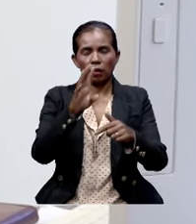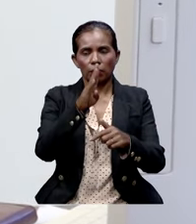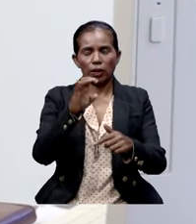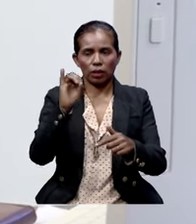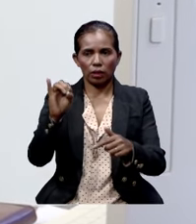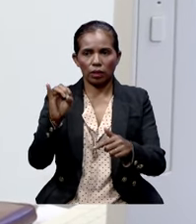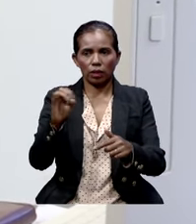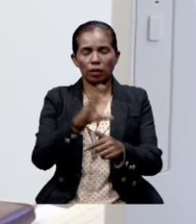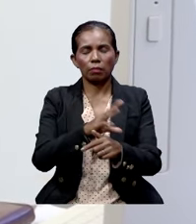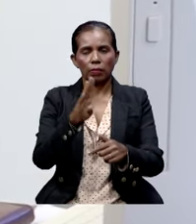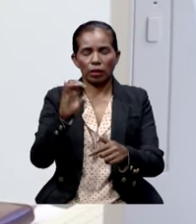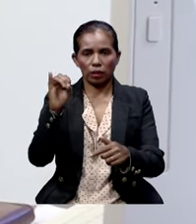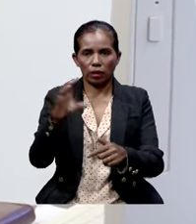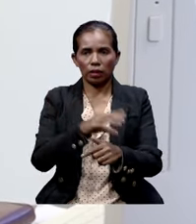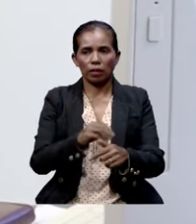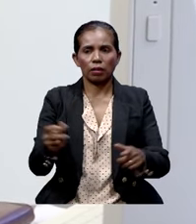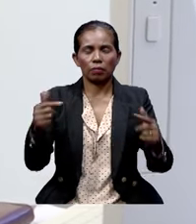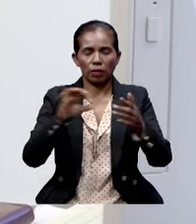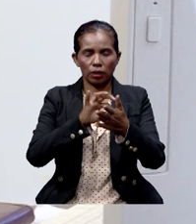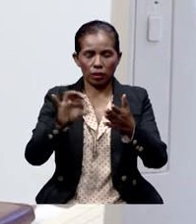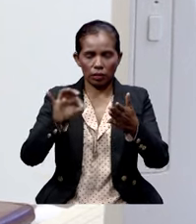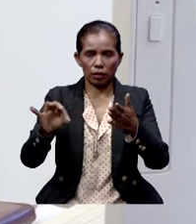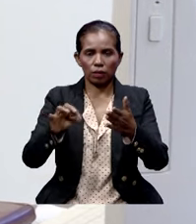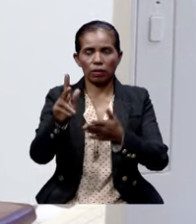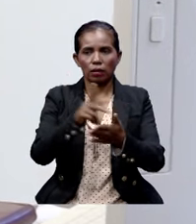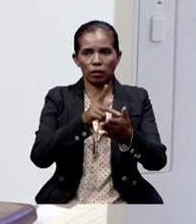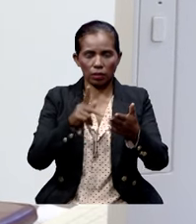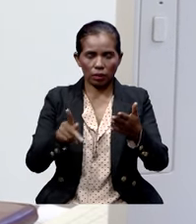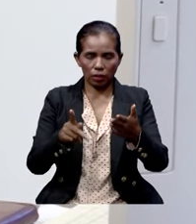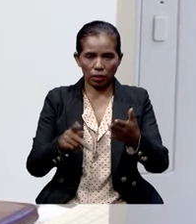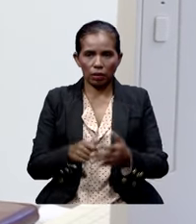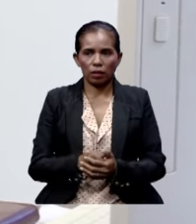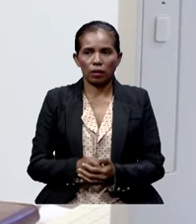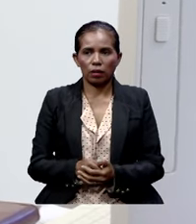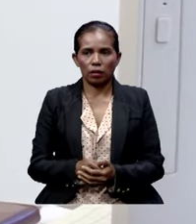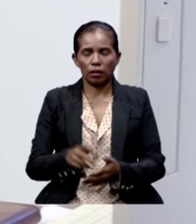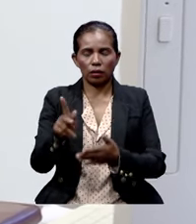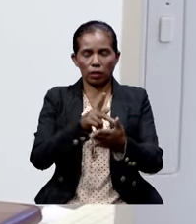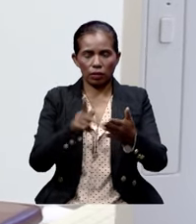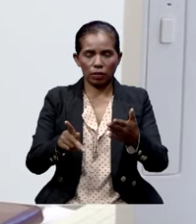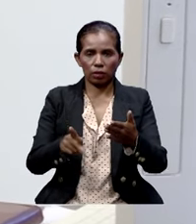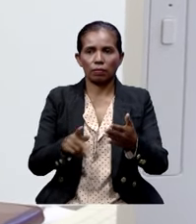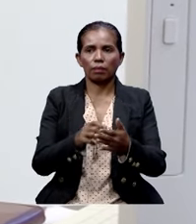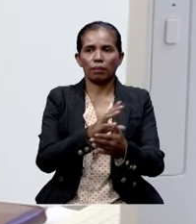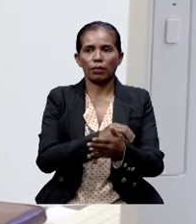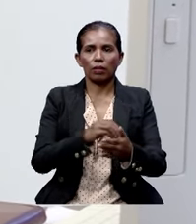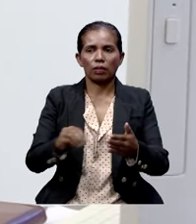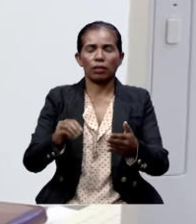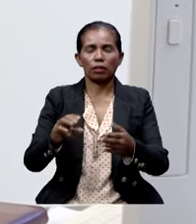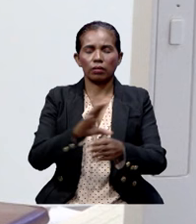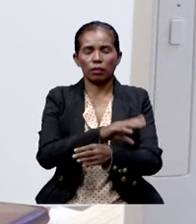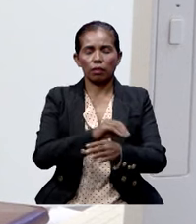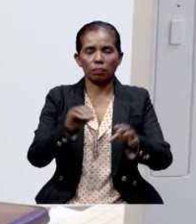mai bilhete de identidade mai registro criminal registro bade registro criminal ho certidão